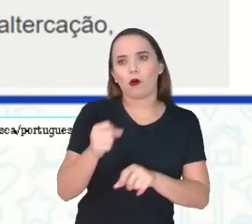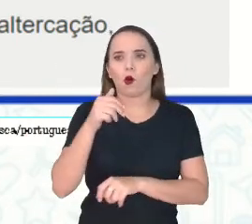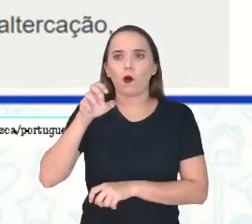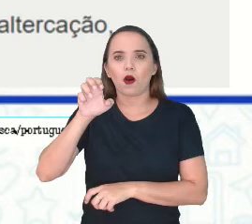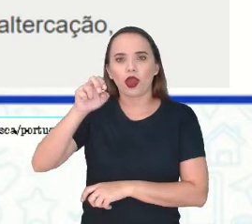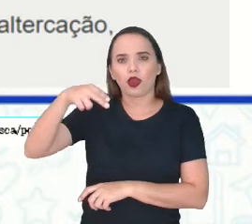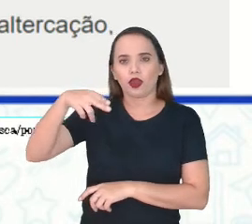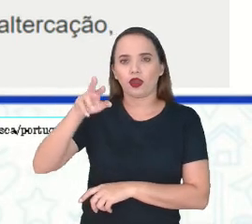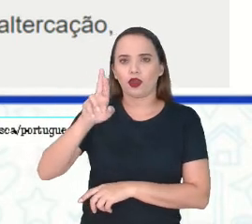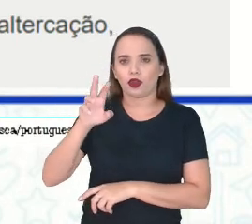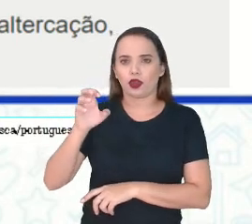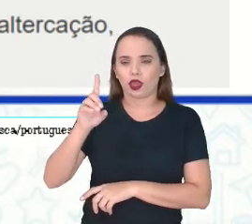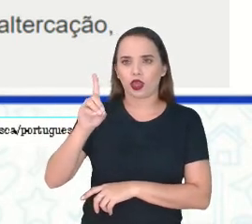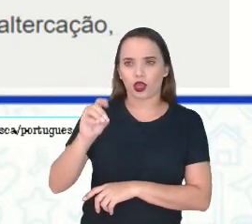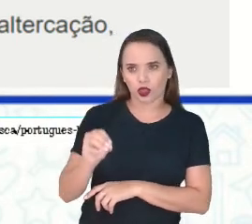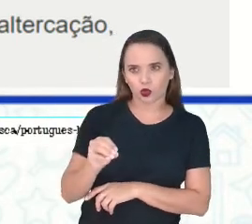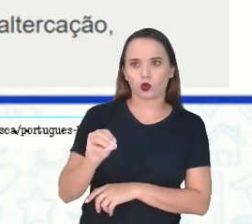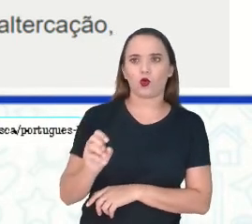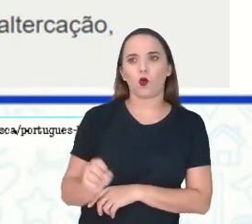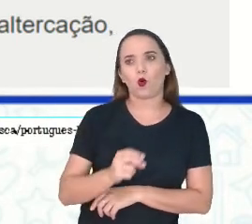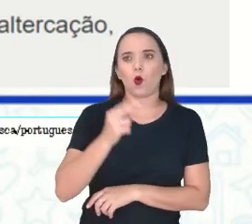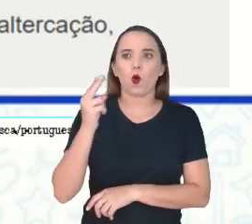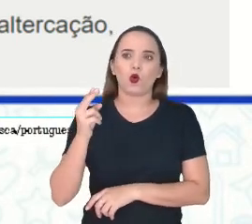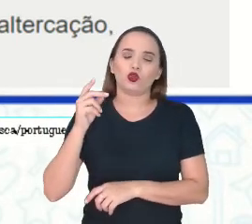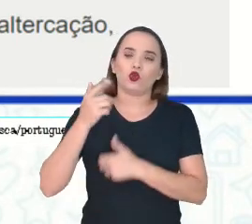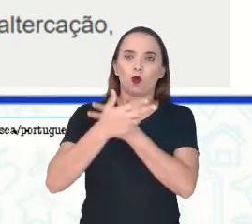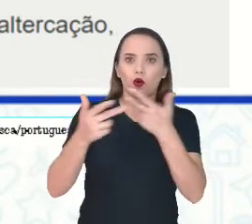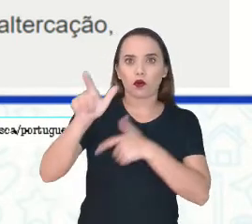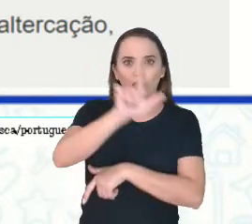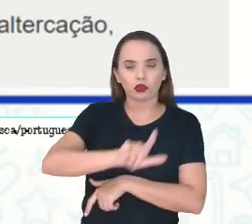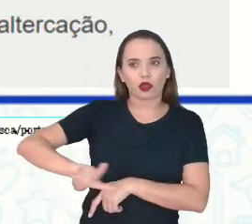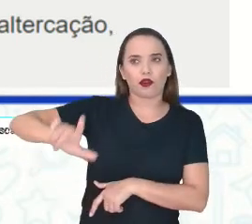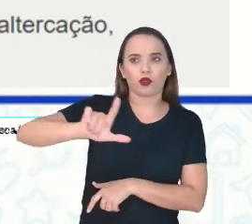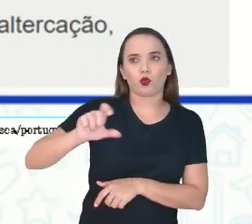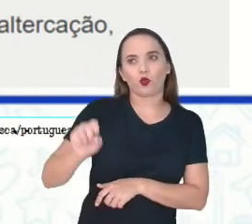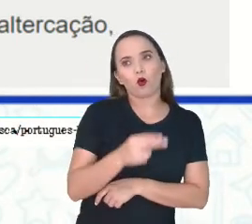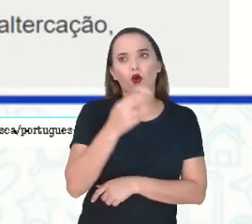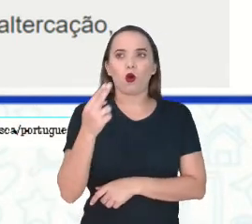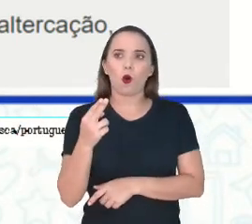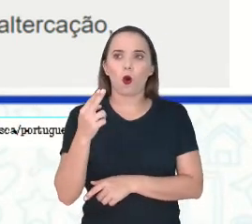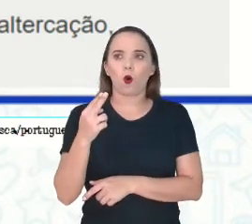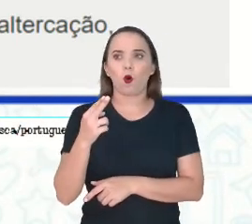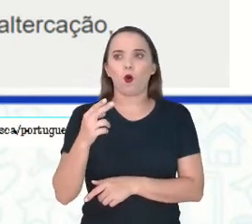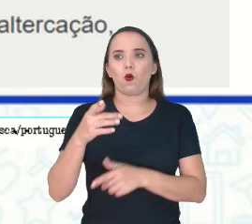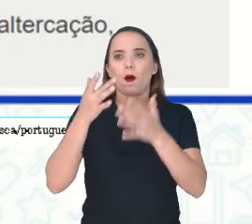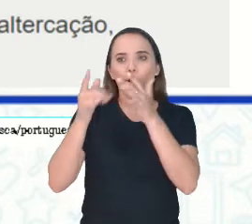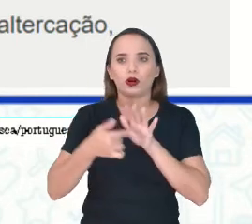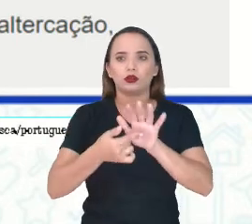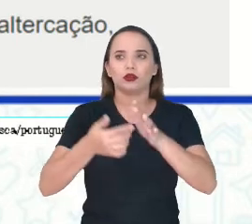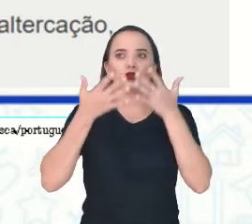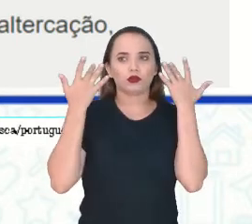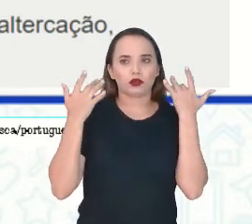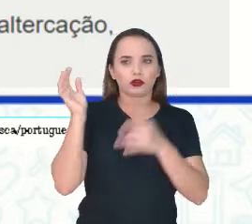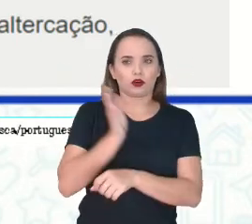ou de um filme, por exemplo. A gente pode dizer que o argumento